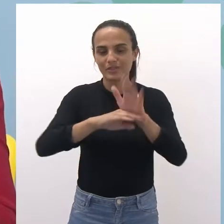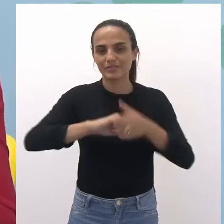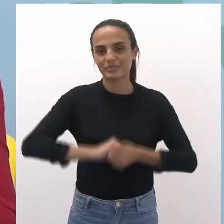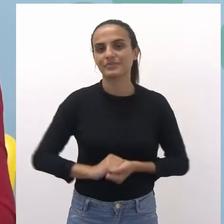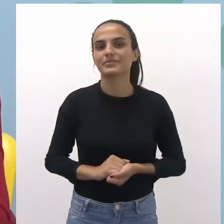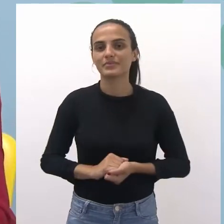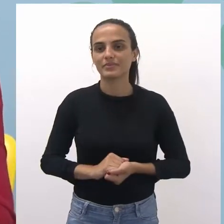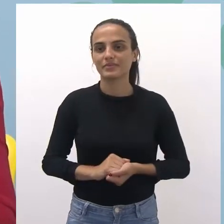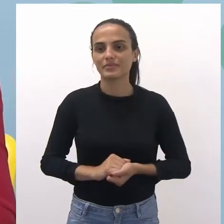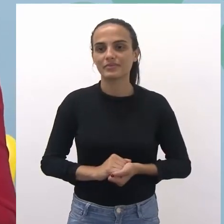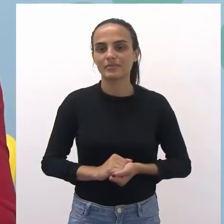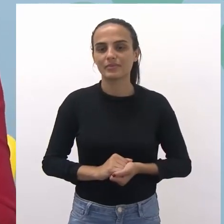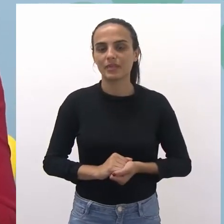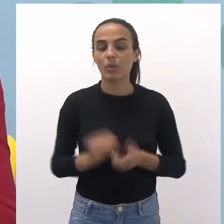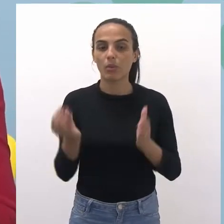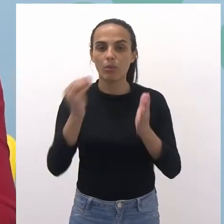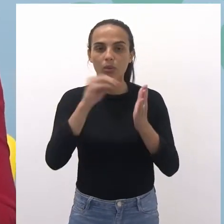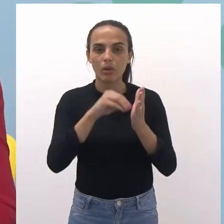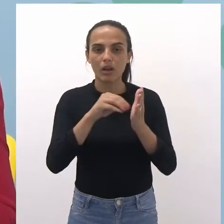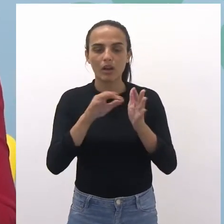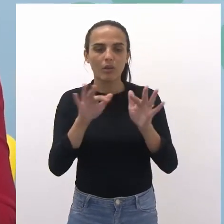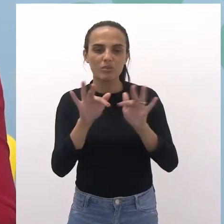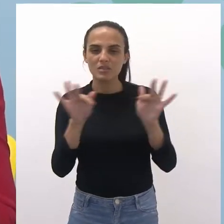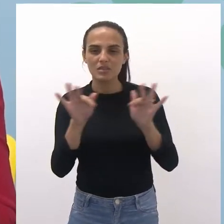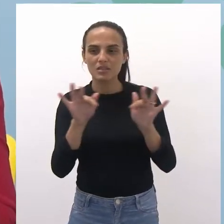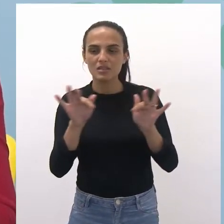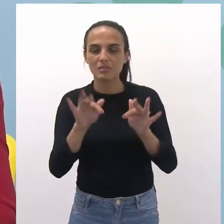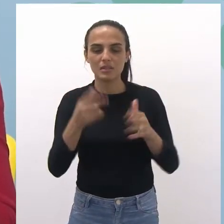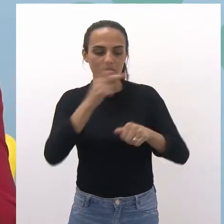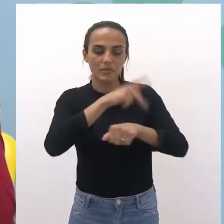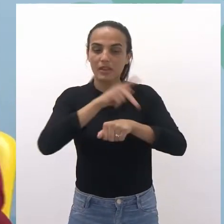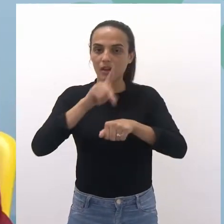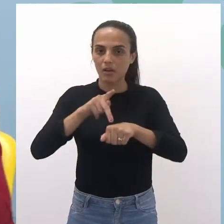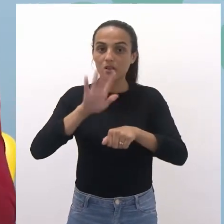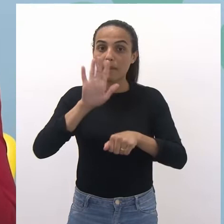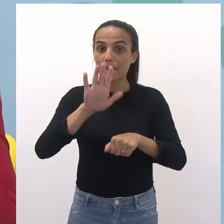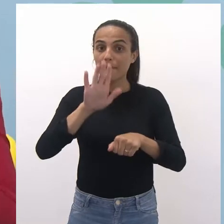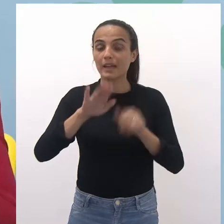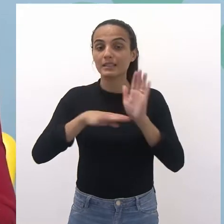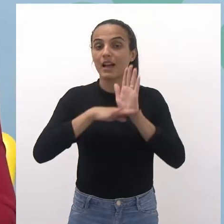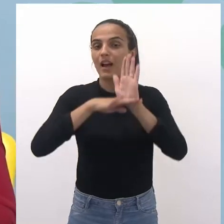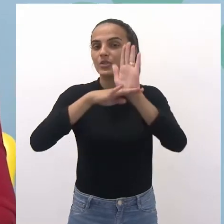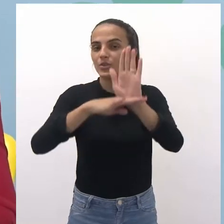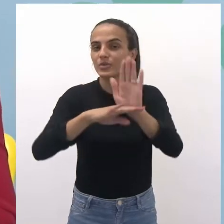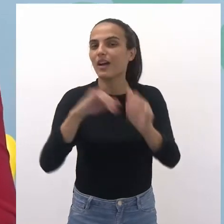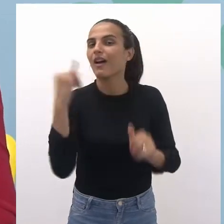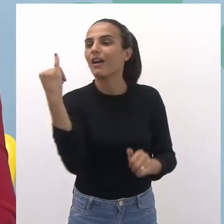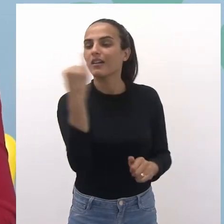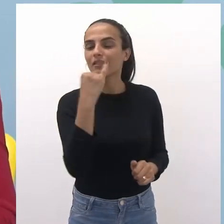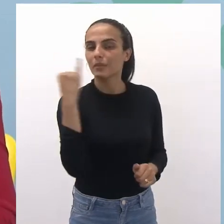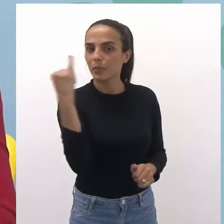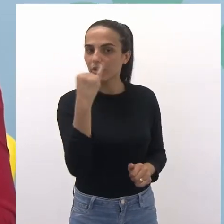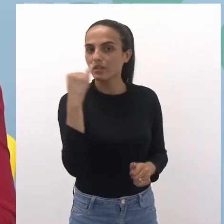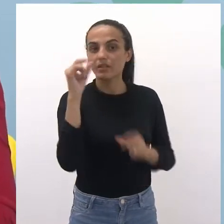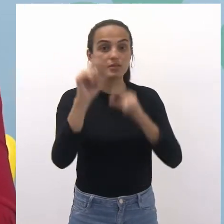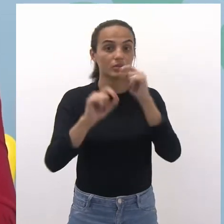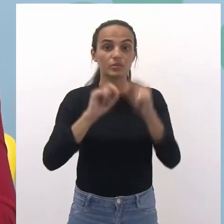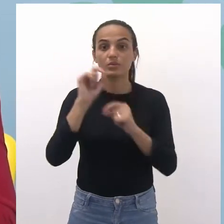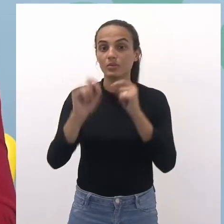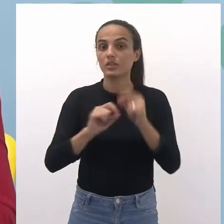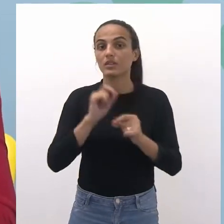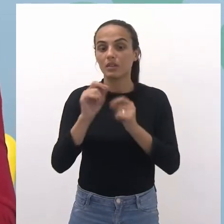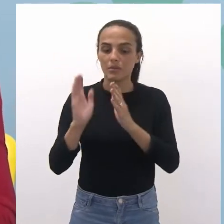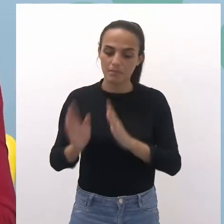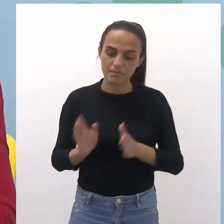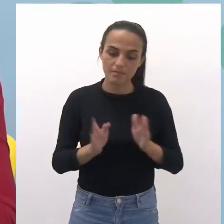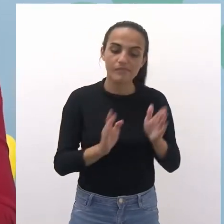colocar como inferior no recurso pedagógico, mas colocar como parte importante desse plano de